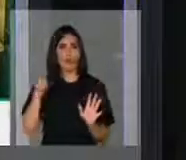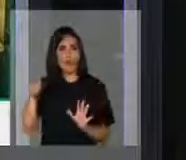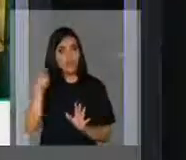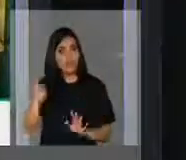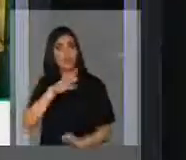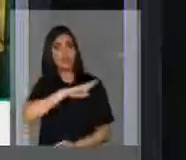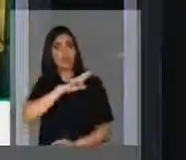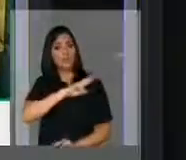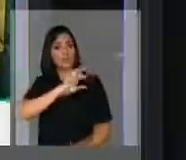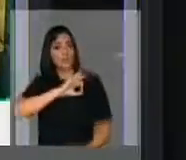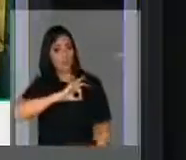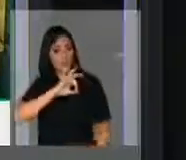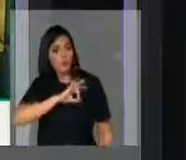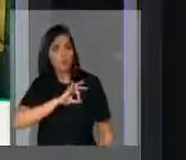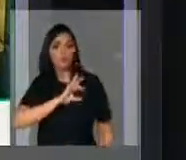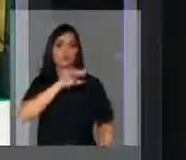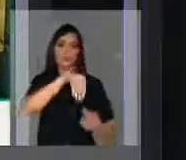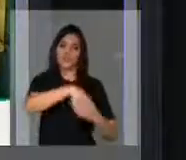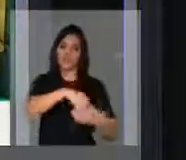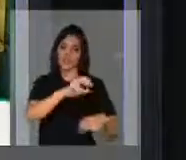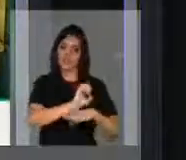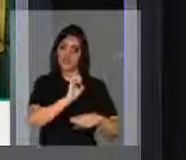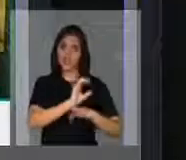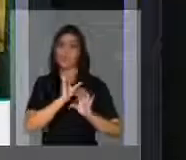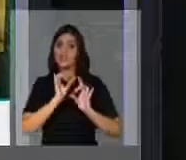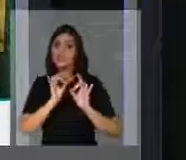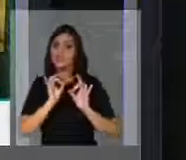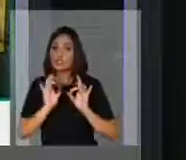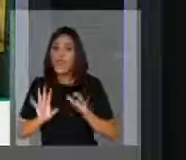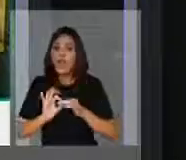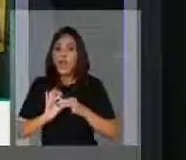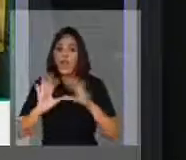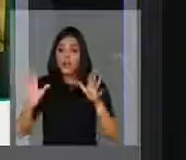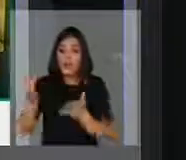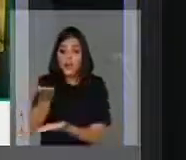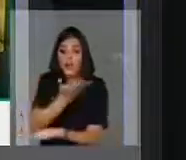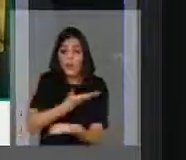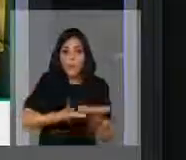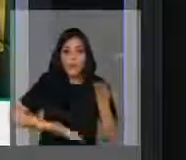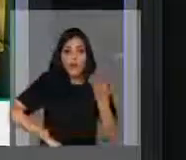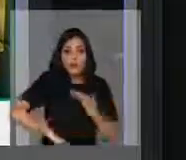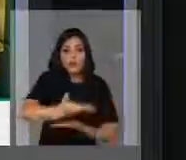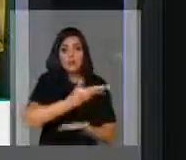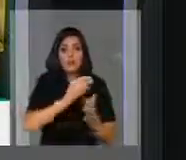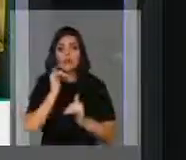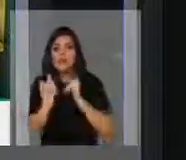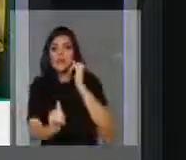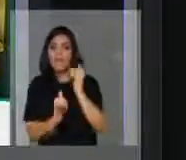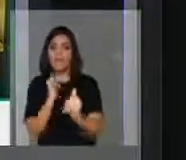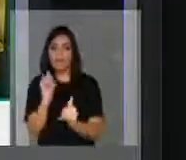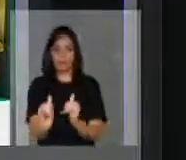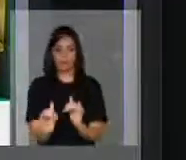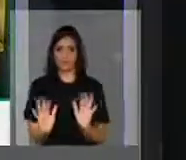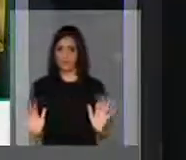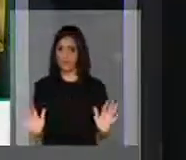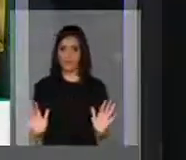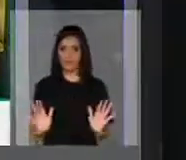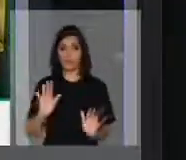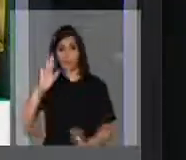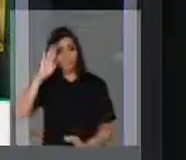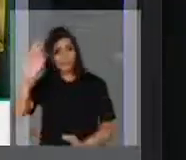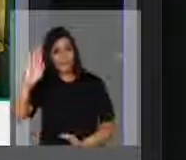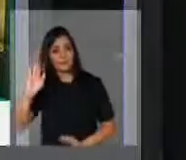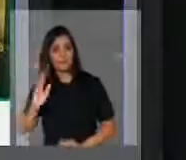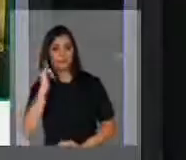informação. Apenas isso, um compartilhamento, e o mais importante talvez nesse projeto seja